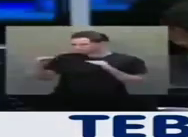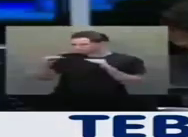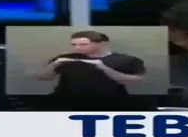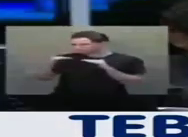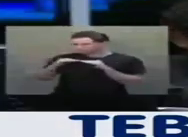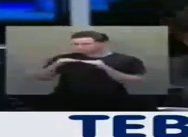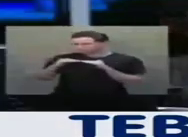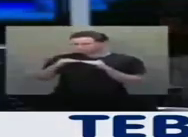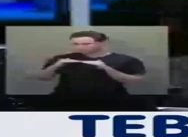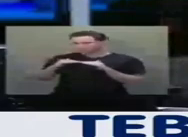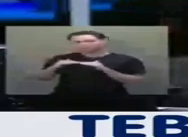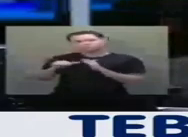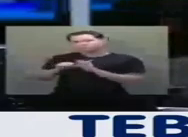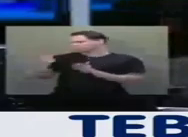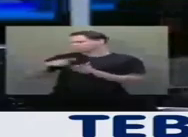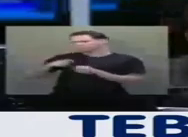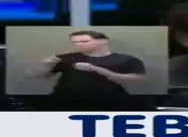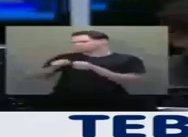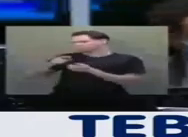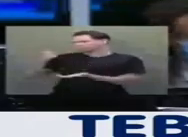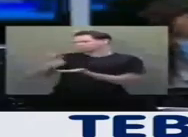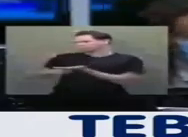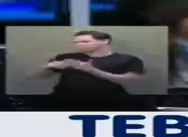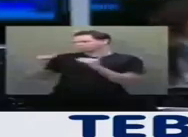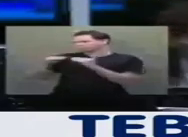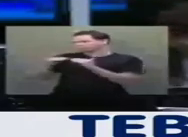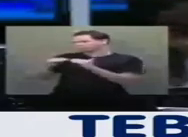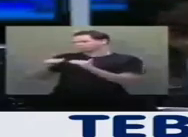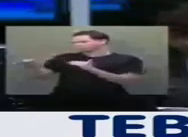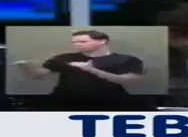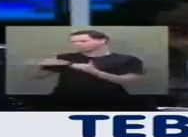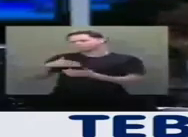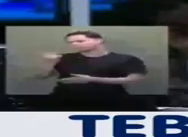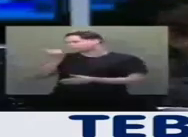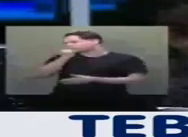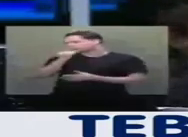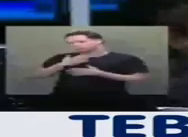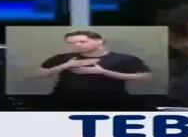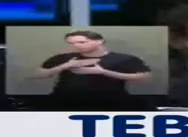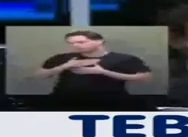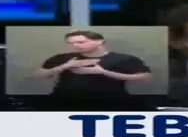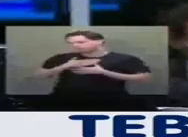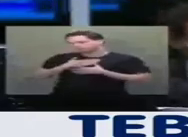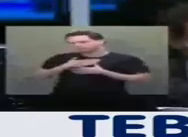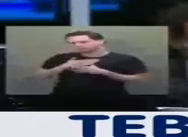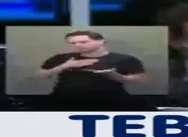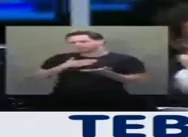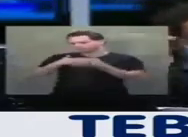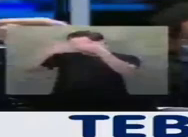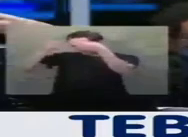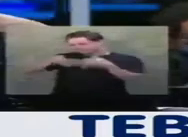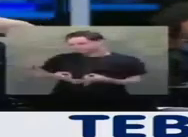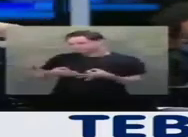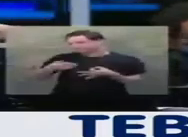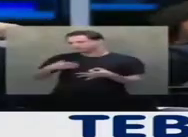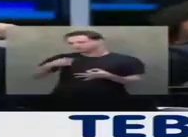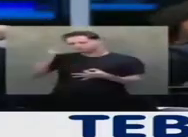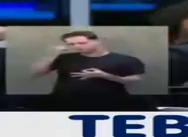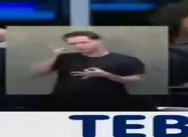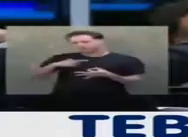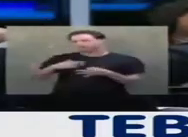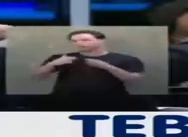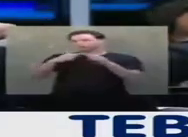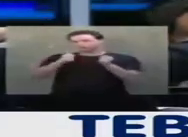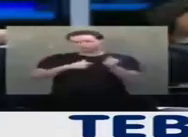depois. Não, primeiro que eu não fiz acordo nenhum com Vossa Excelência de não promulgar parte comum. A senhora vai me desculpar. Bom, nós temos que ter honestidade intelectual. Isso eu vou pedir as